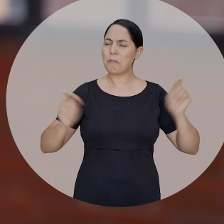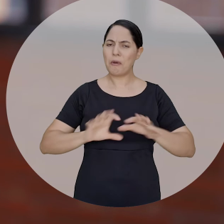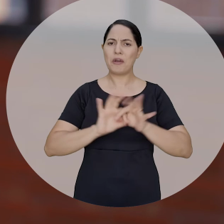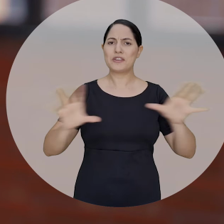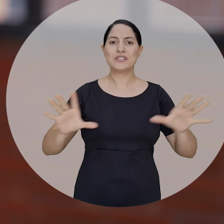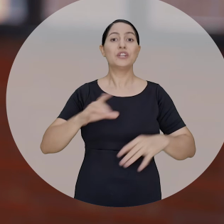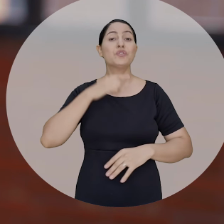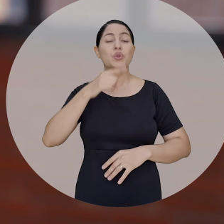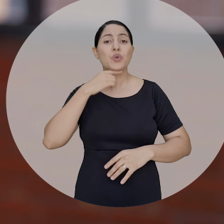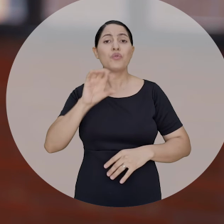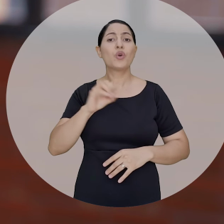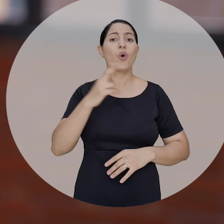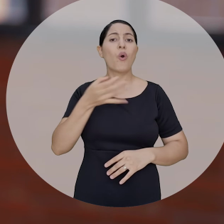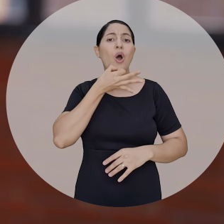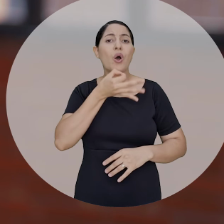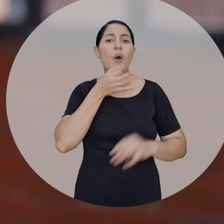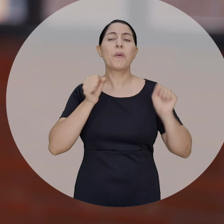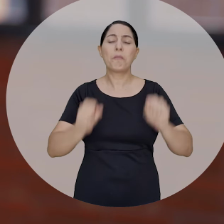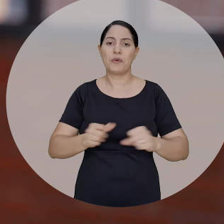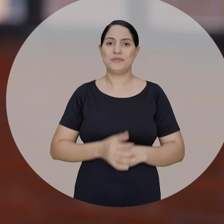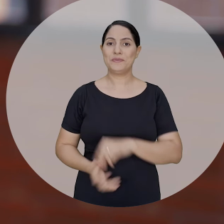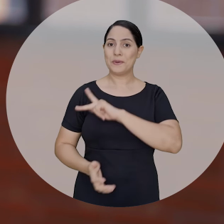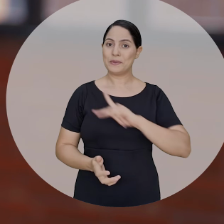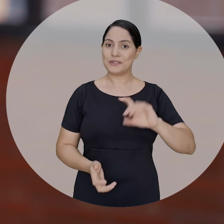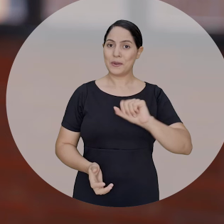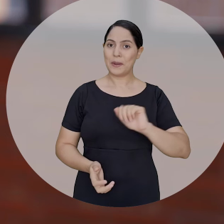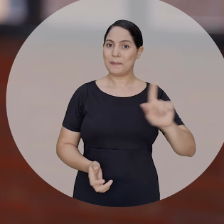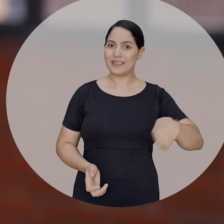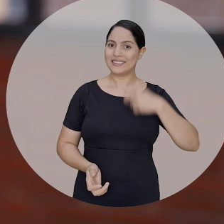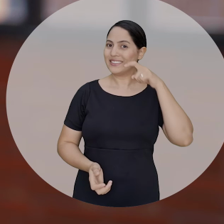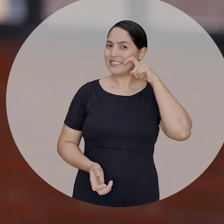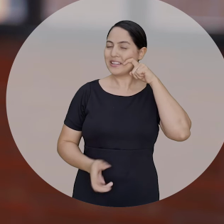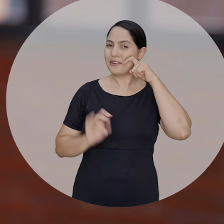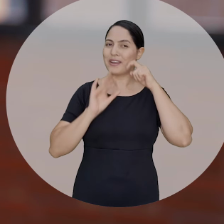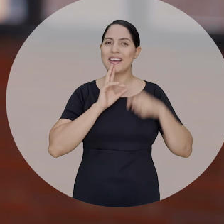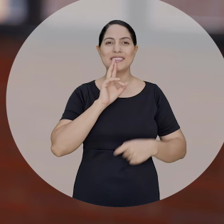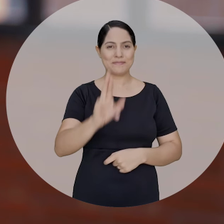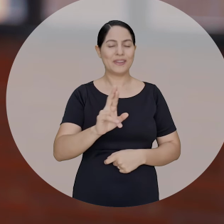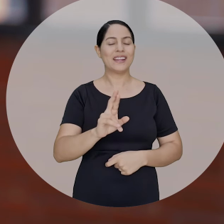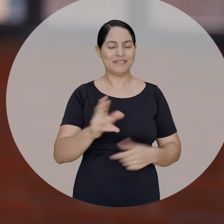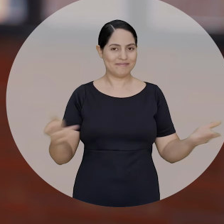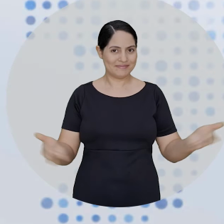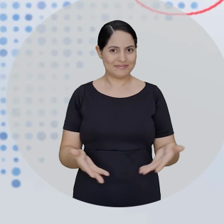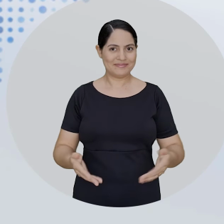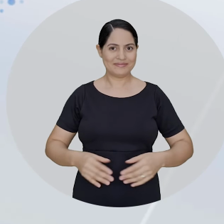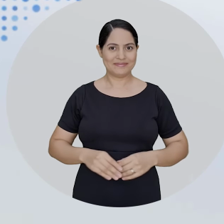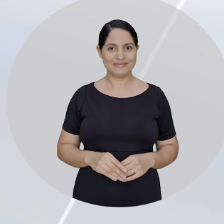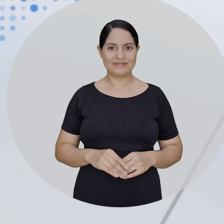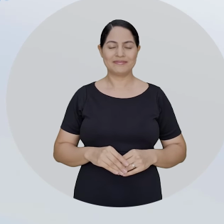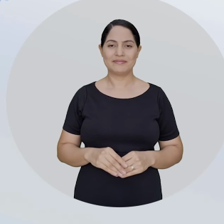suas dúvidas ou sugestões. O presidente da OAB Nacional, Beto Simonetti, responde aqui e agora.